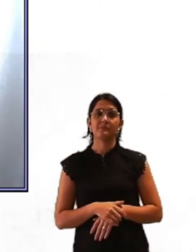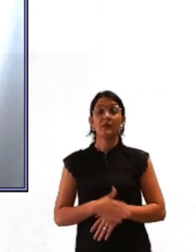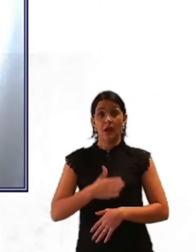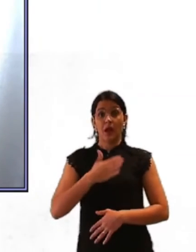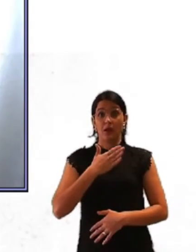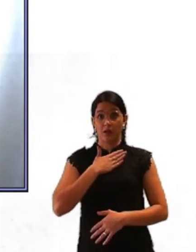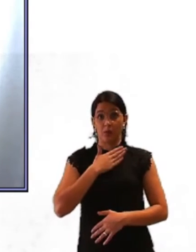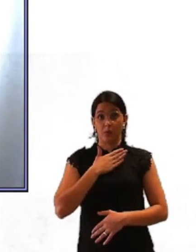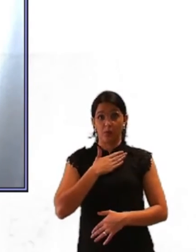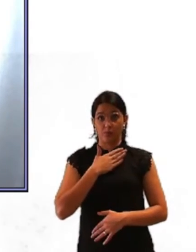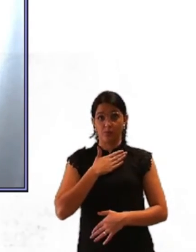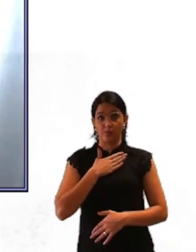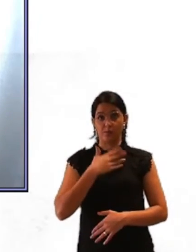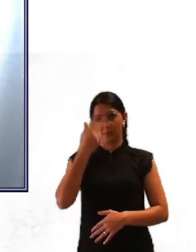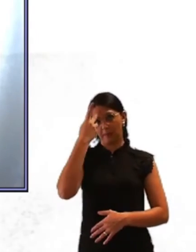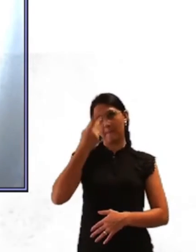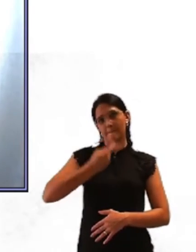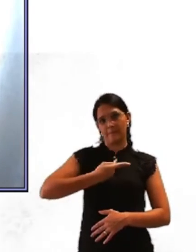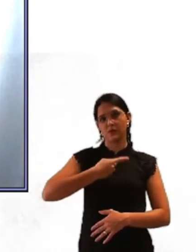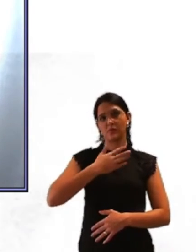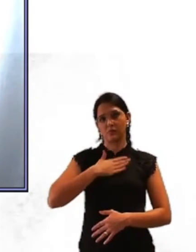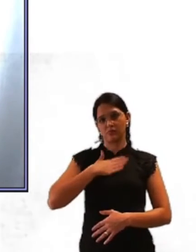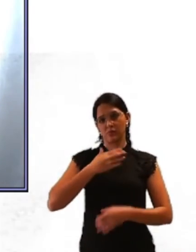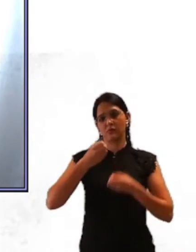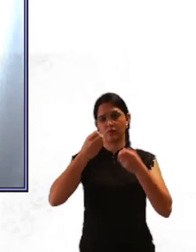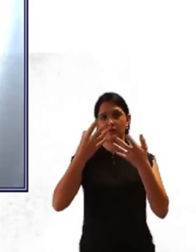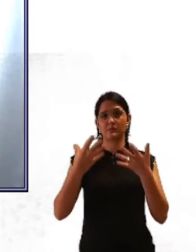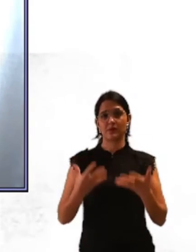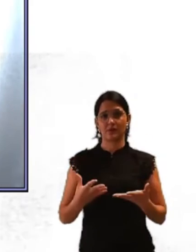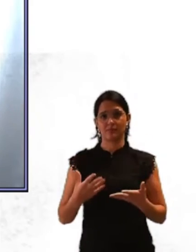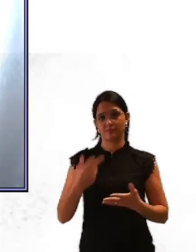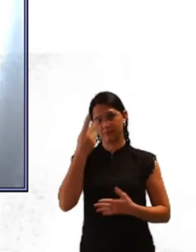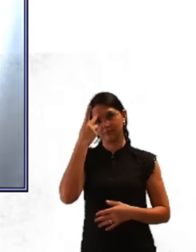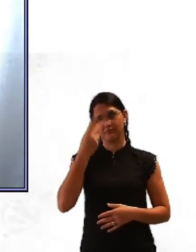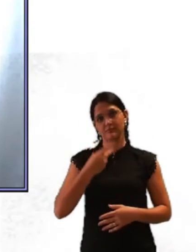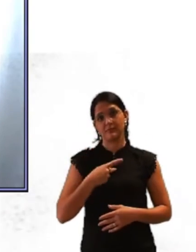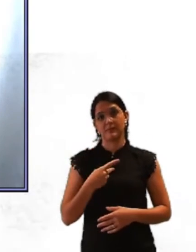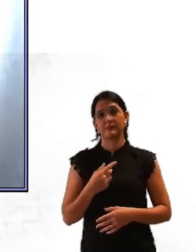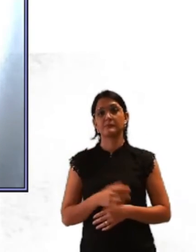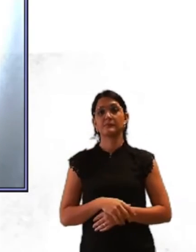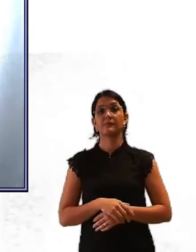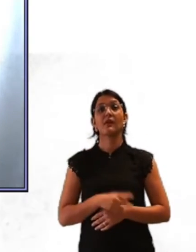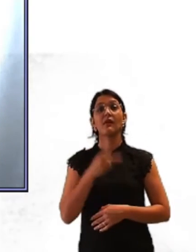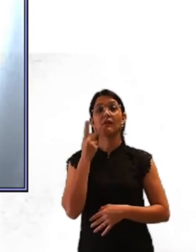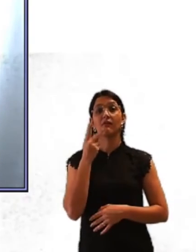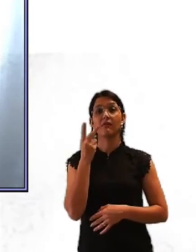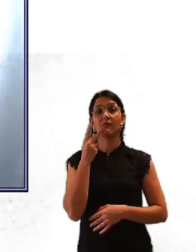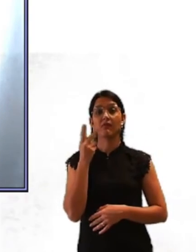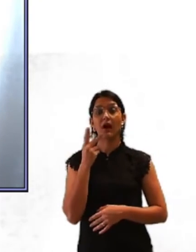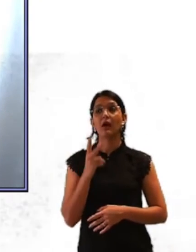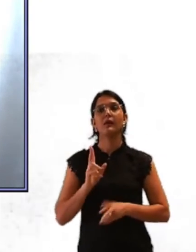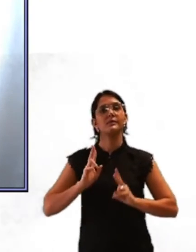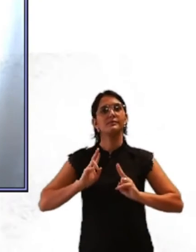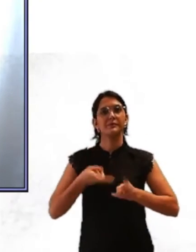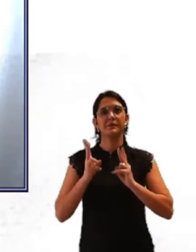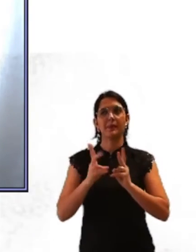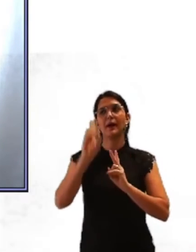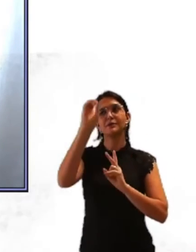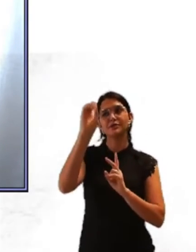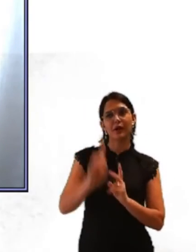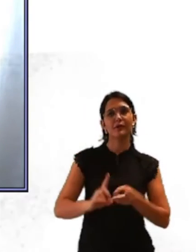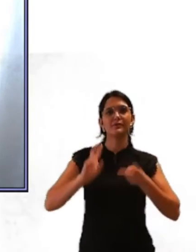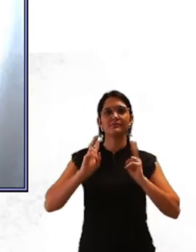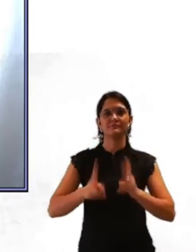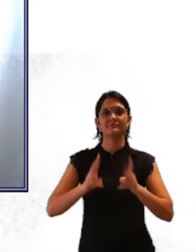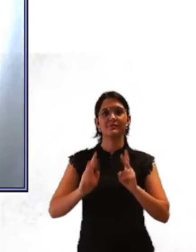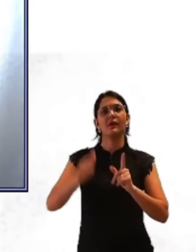Para mim, falando uma posição pessoal aqui, tá? Não existe questão predominantemente de direito, né? Porque às vezes fala assim, ah, para